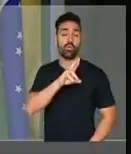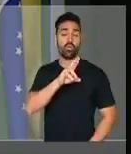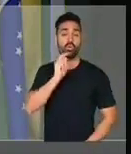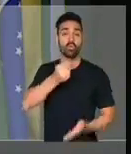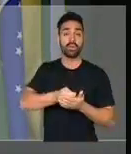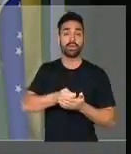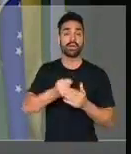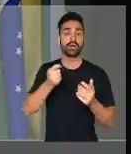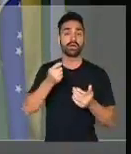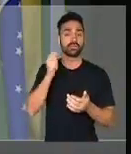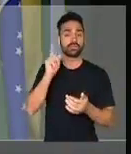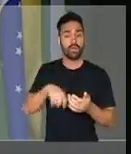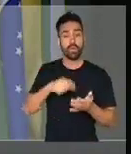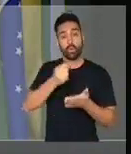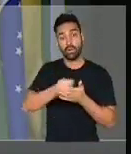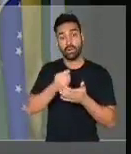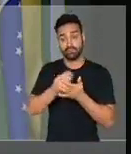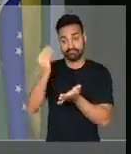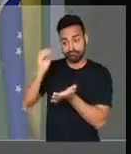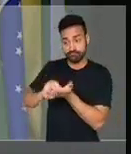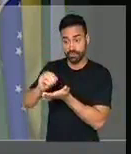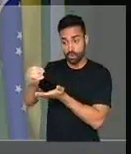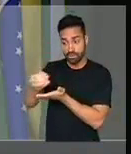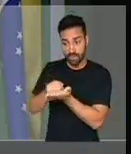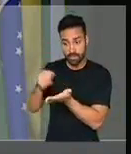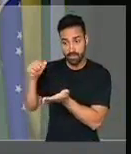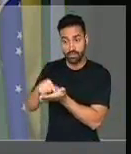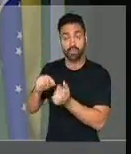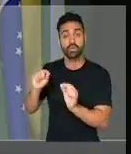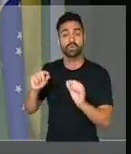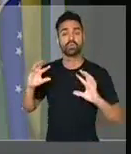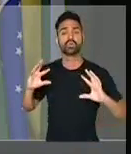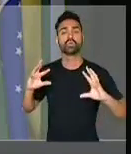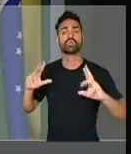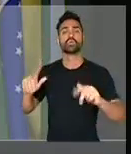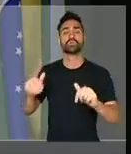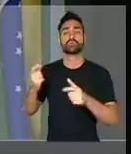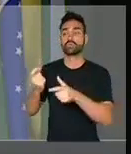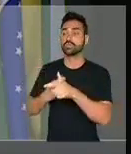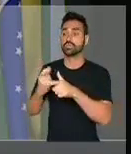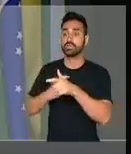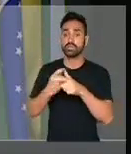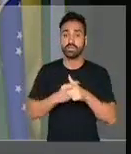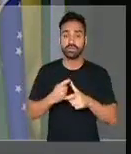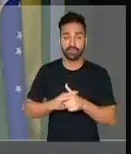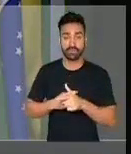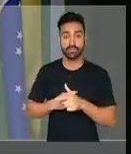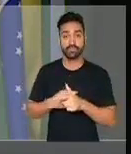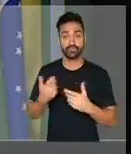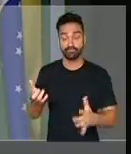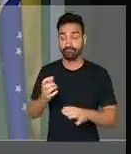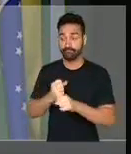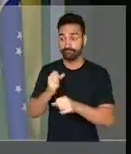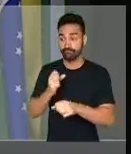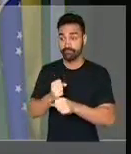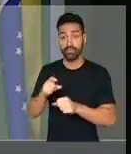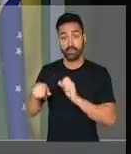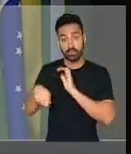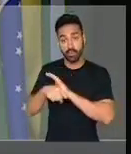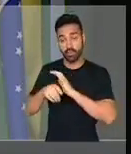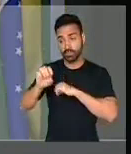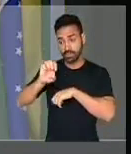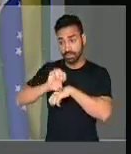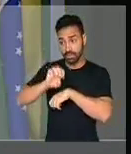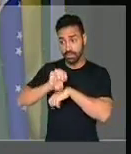obrigada, né, a inserir no orçamento da União toda a rolagem da dívida, né, que na contabilidade do